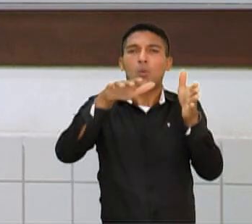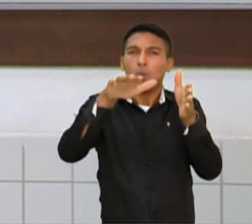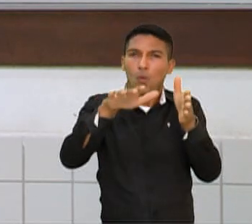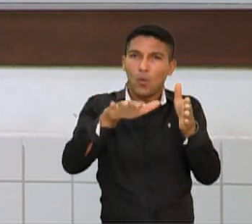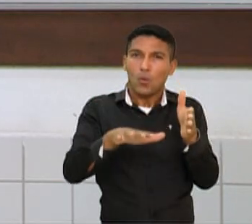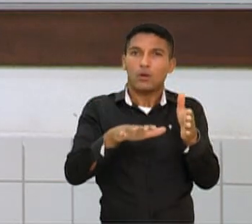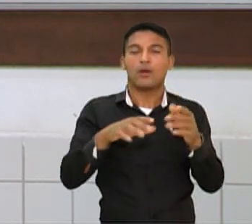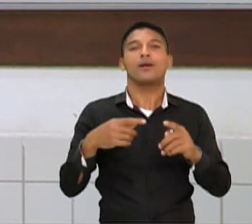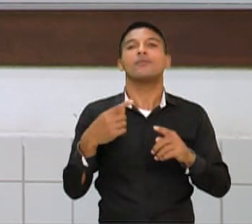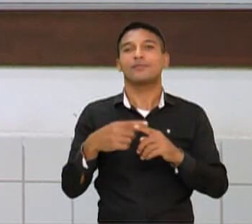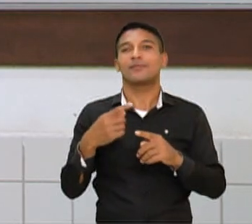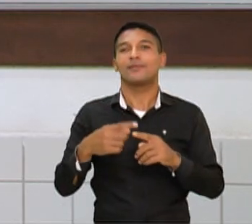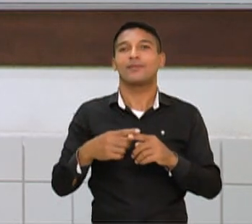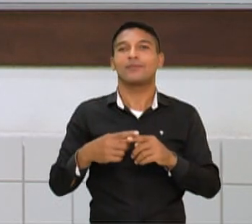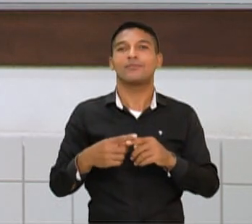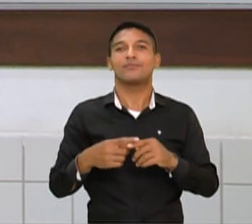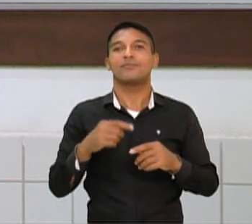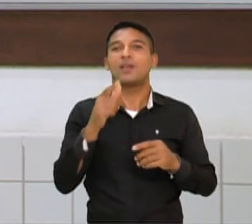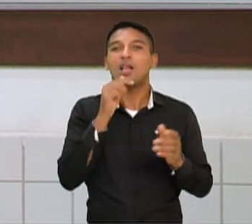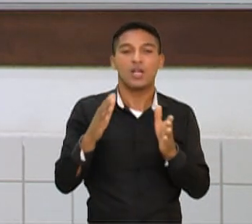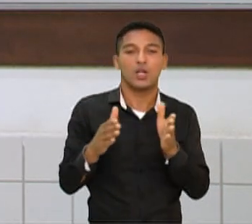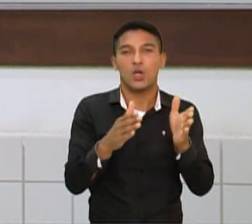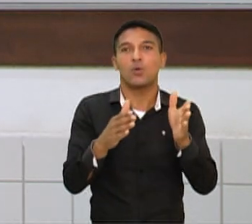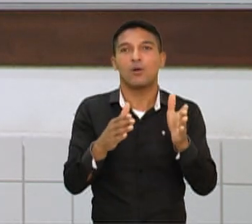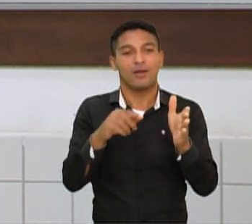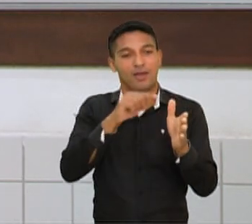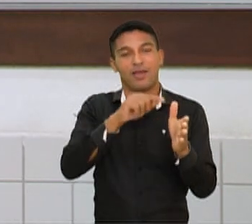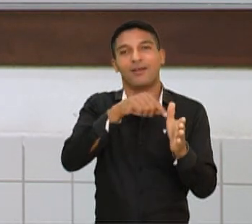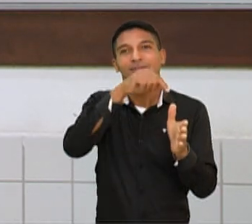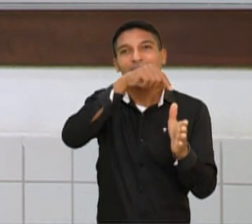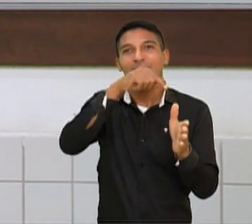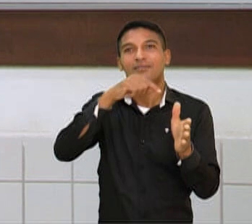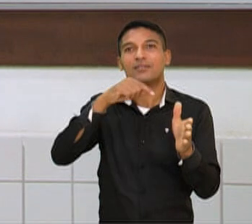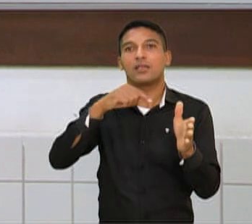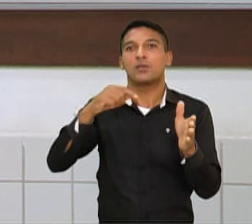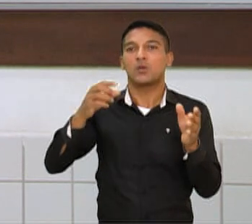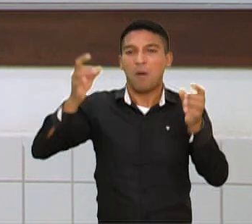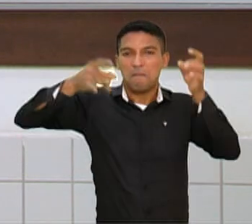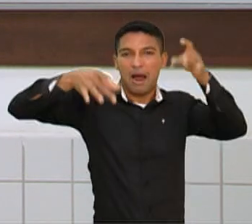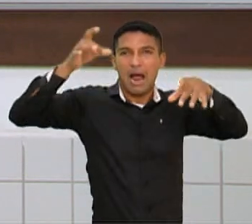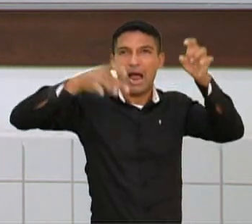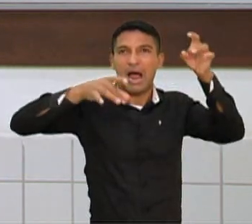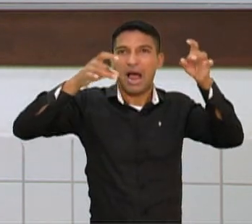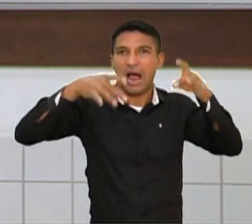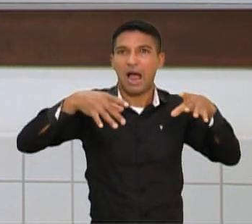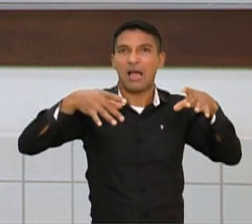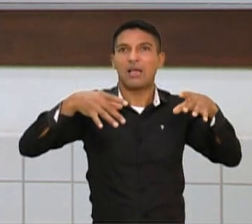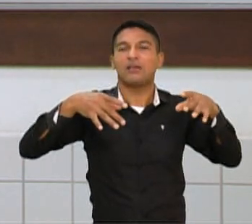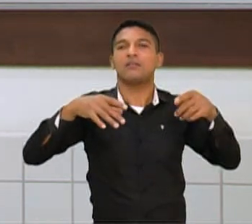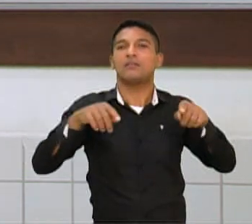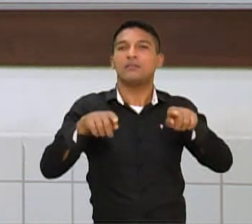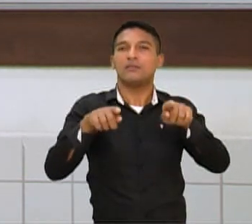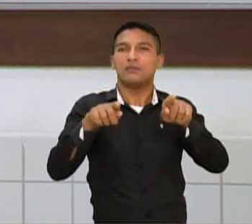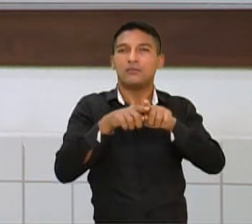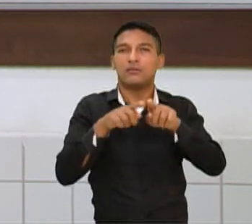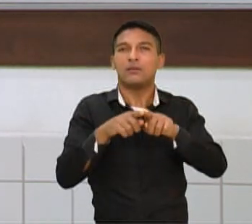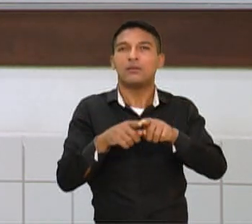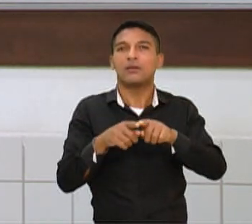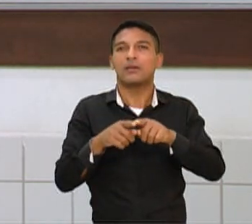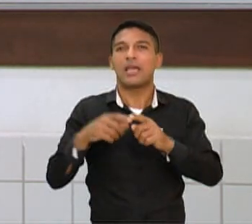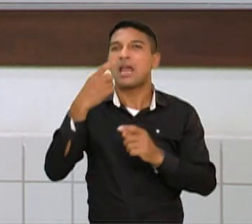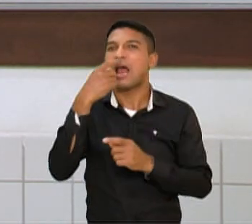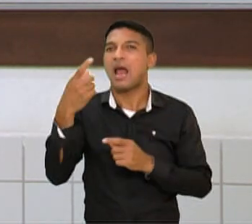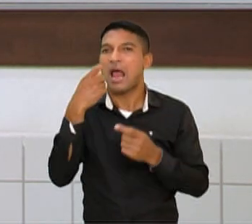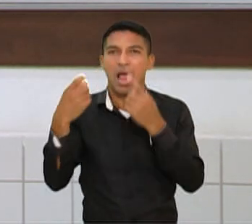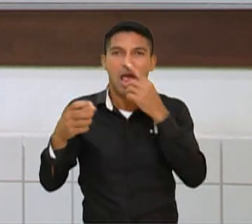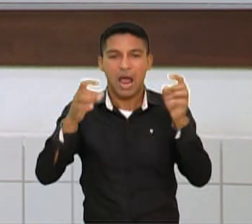produtos tóxicos, despejo de produtos de origem alimentar, dejetos humanos. Então a gente percebe a riqueza que